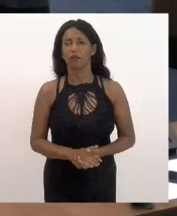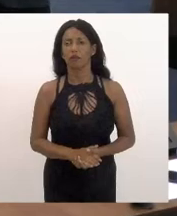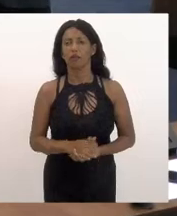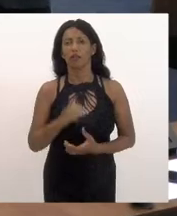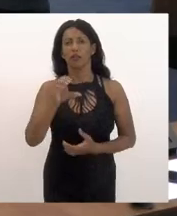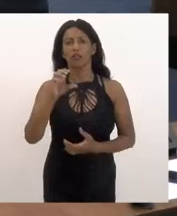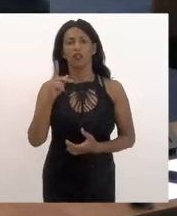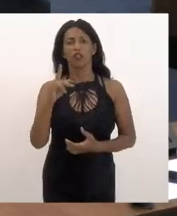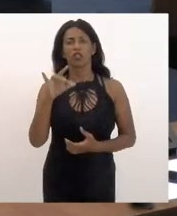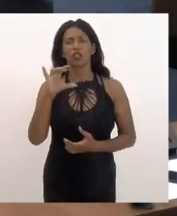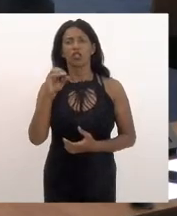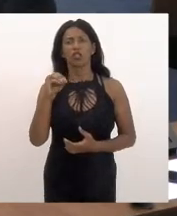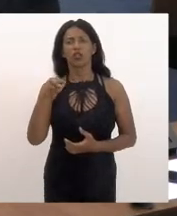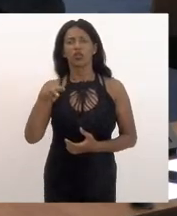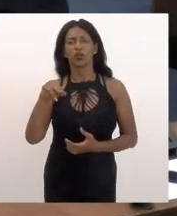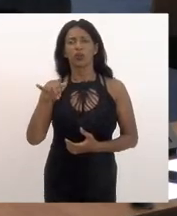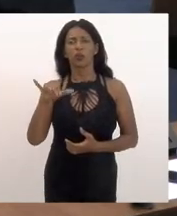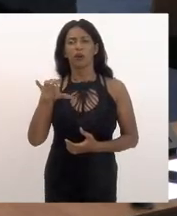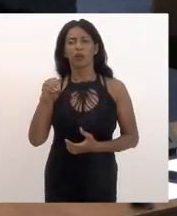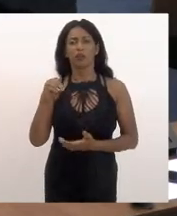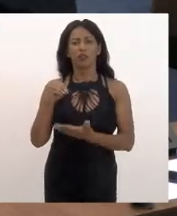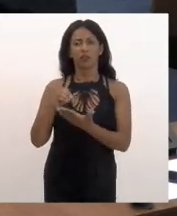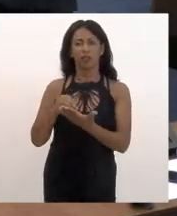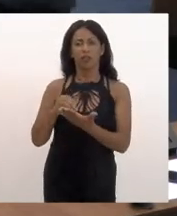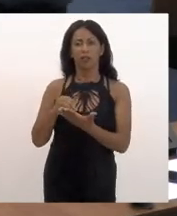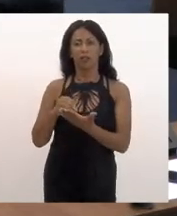Chico Machado,